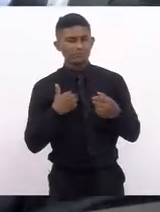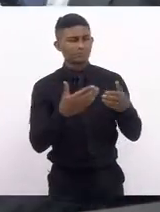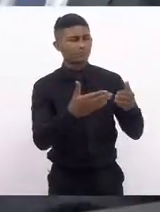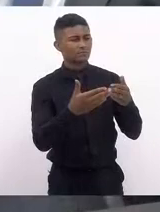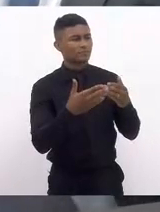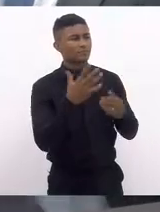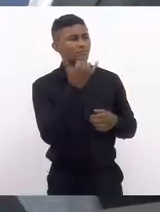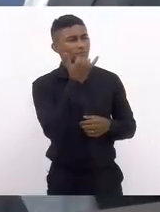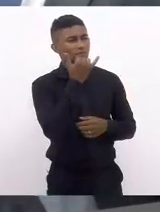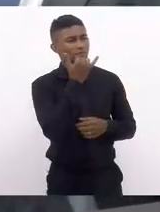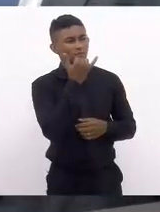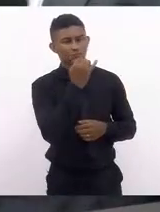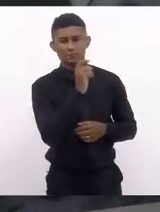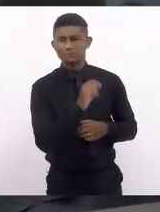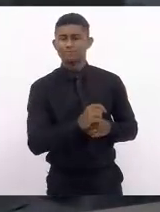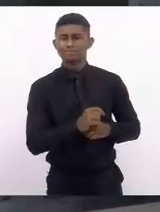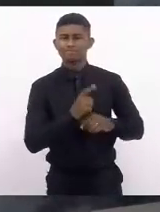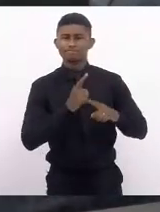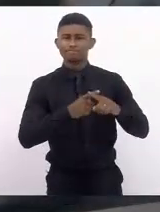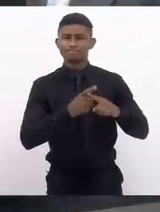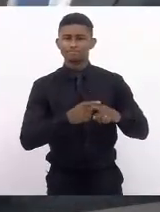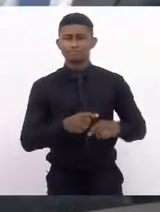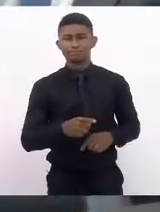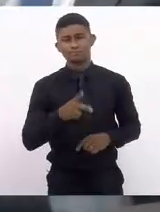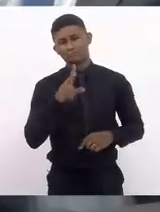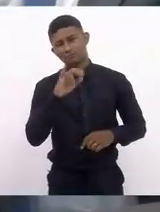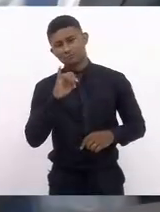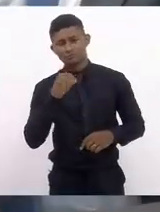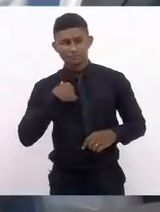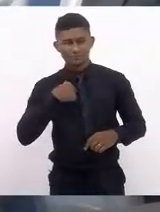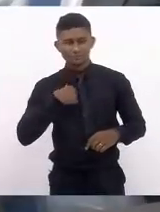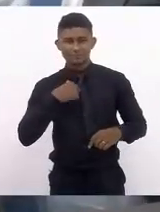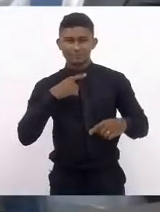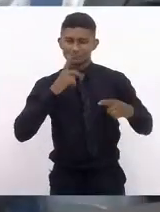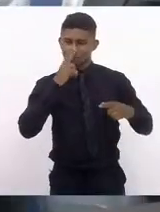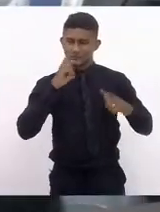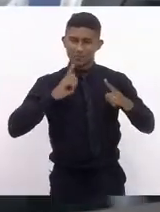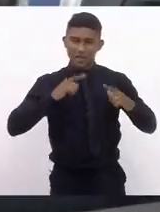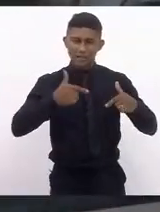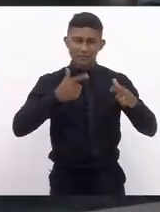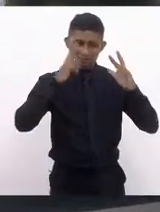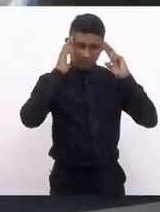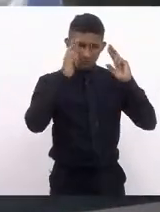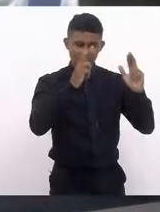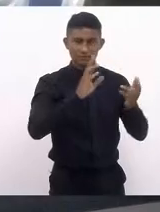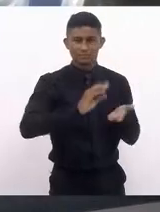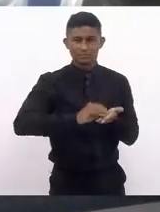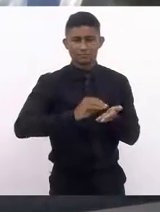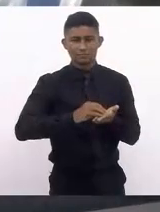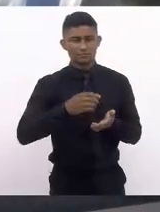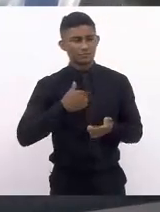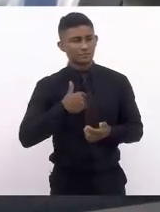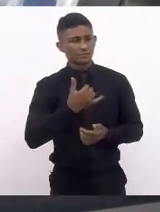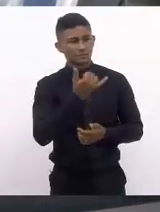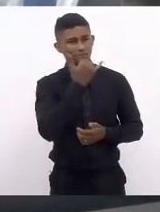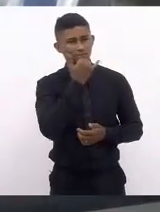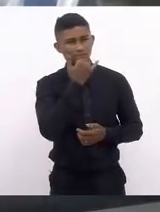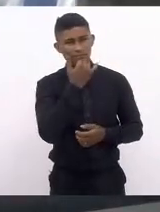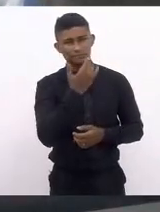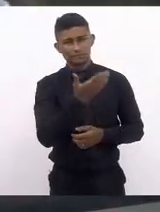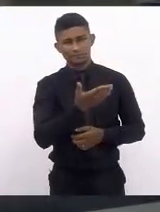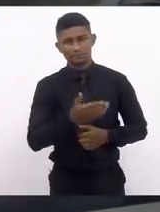desculpas por descaso não agir de forma respeitosa peça a senhora vossa